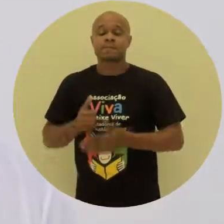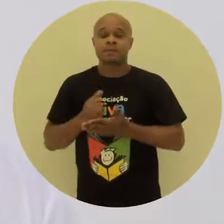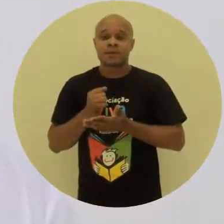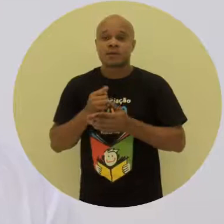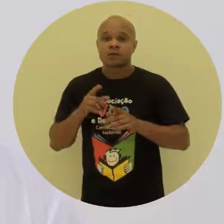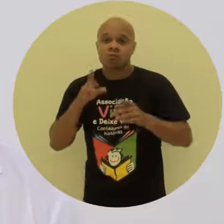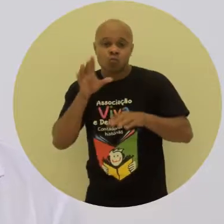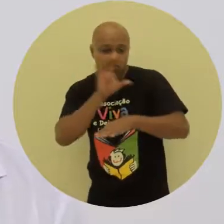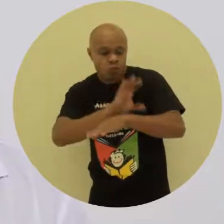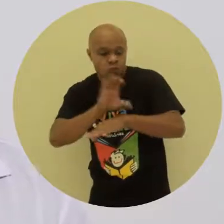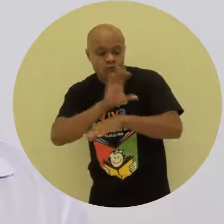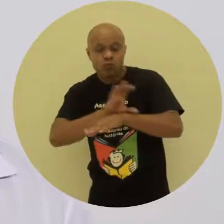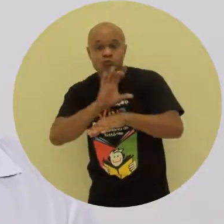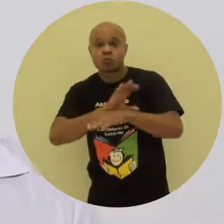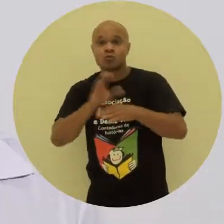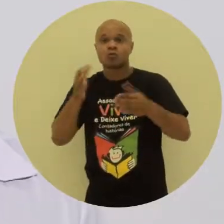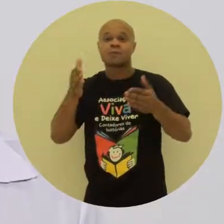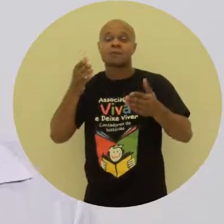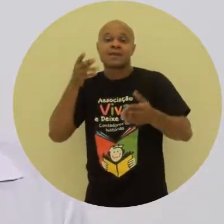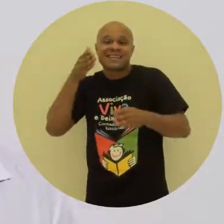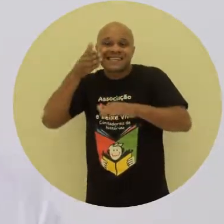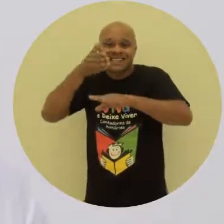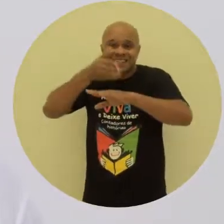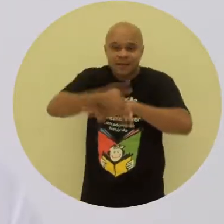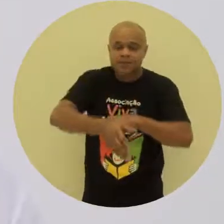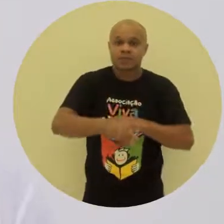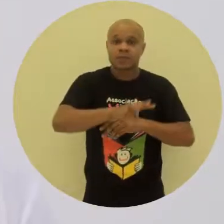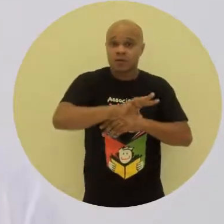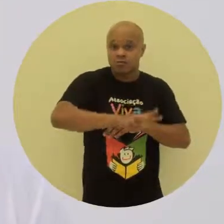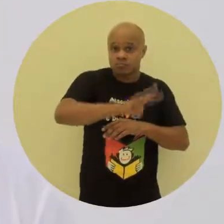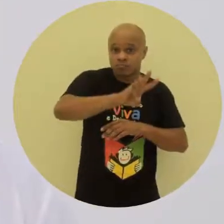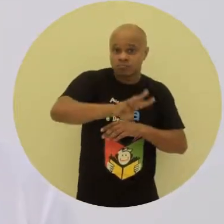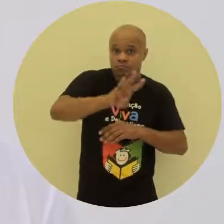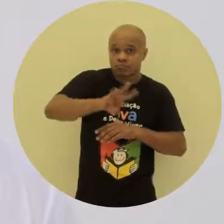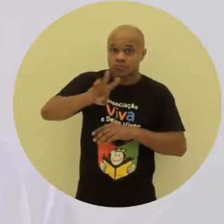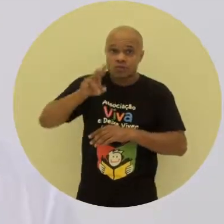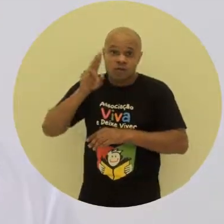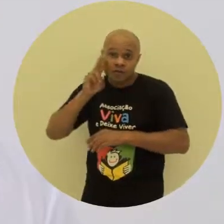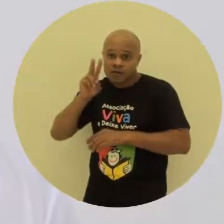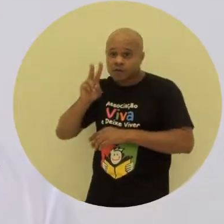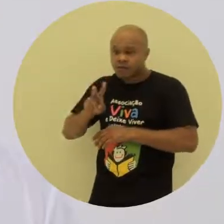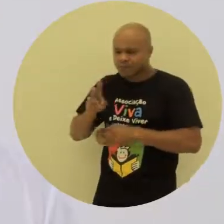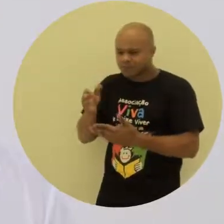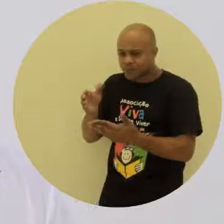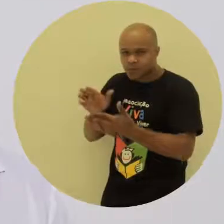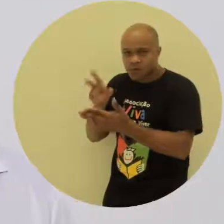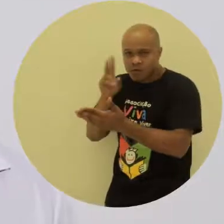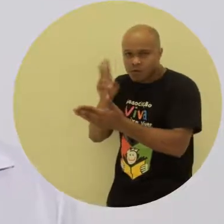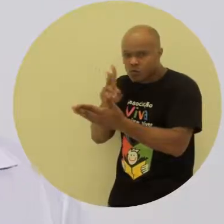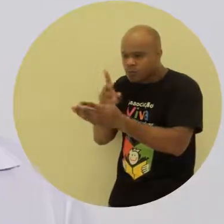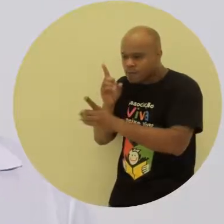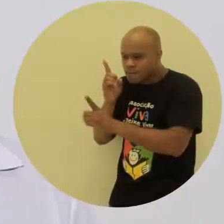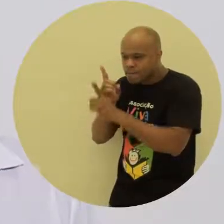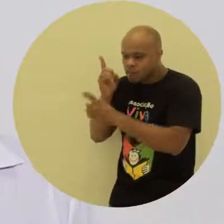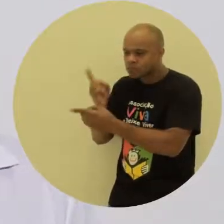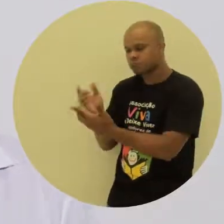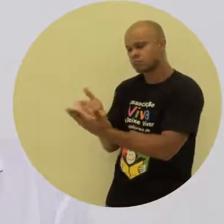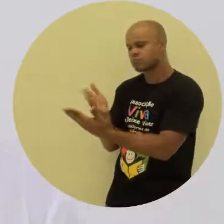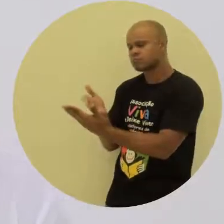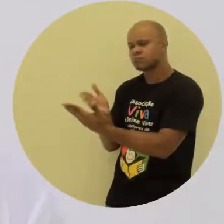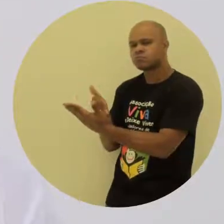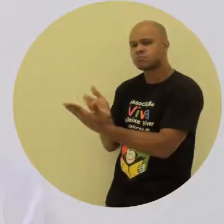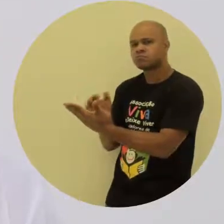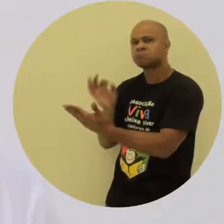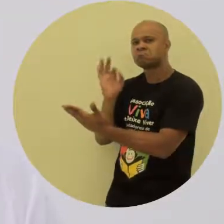está acompanhando o nosso curso entre dentro do nosso site e procure o manual da Viva e